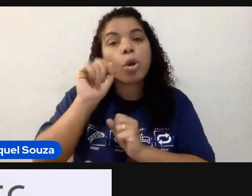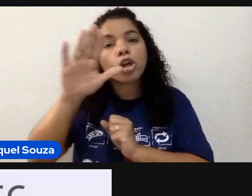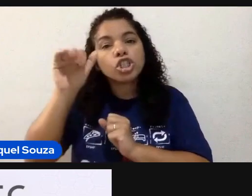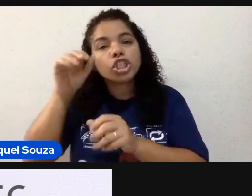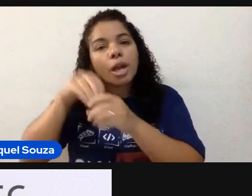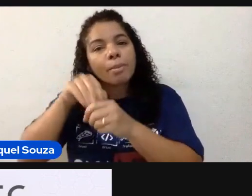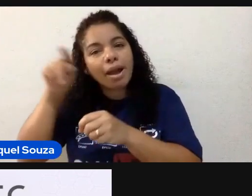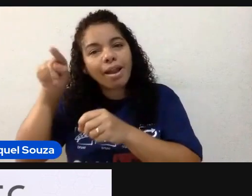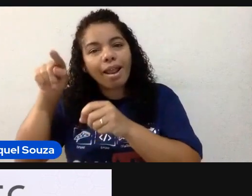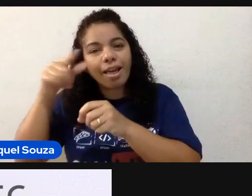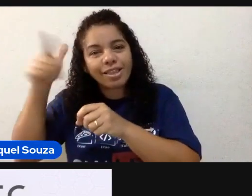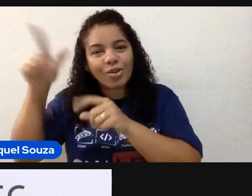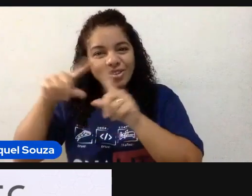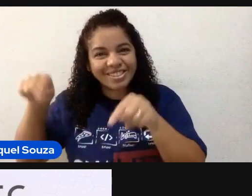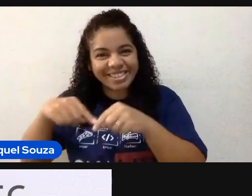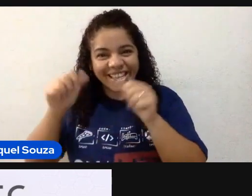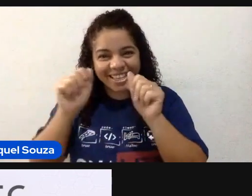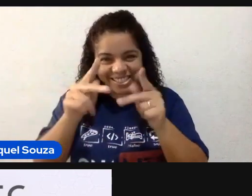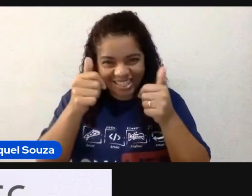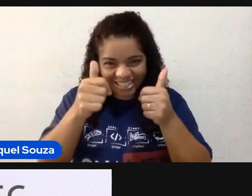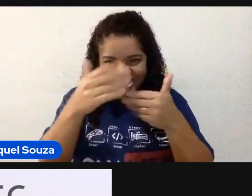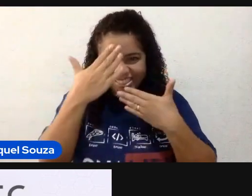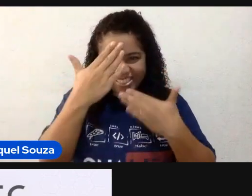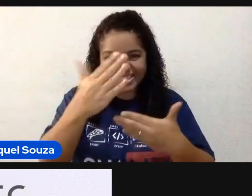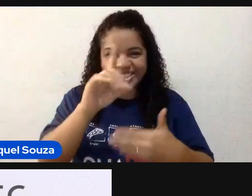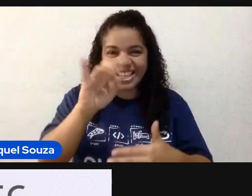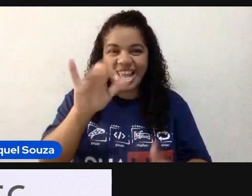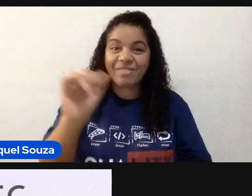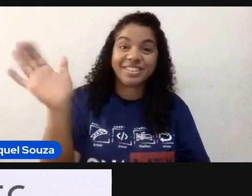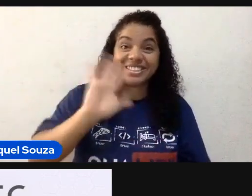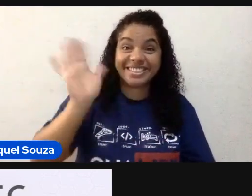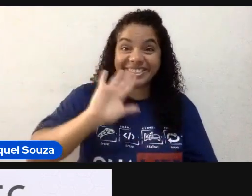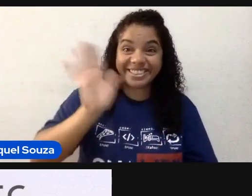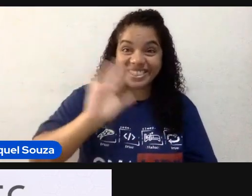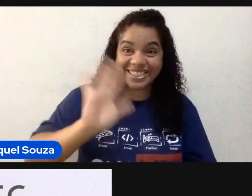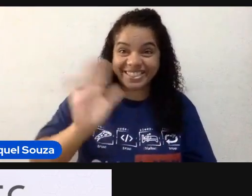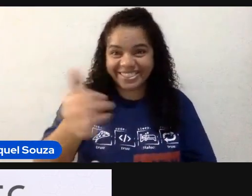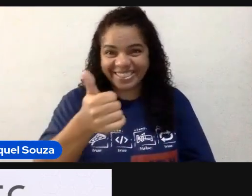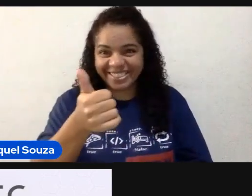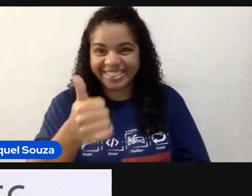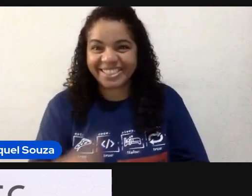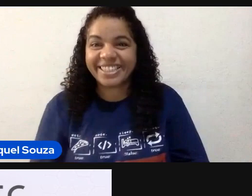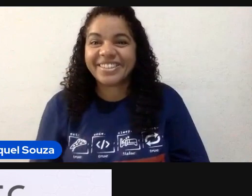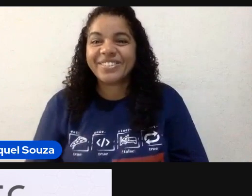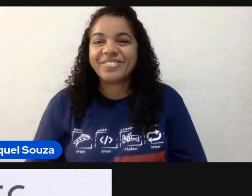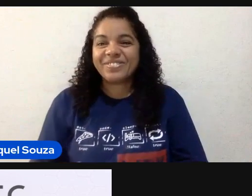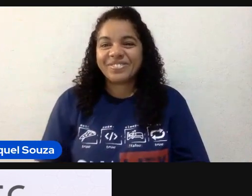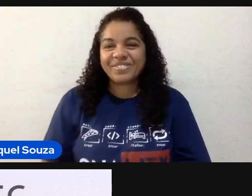lá, beleza? Muito obrigada, Débora. Tchau, tchau, gente. Tchauzinho.